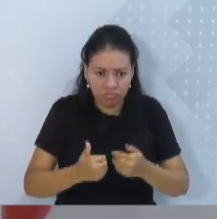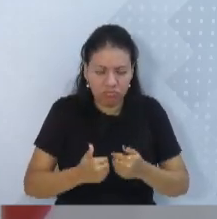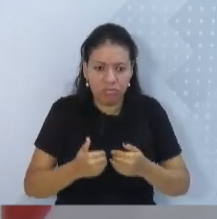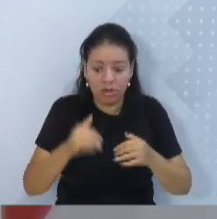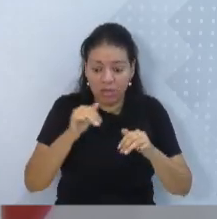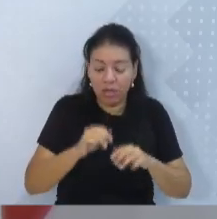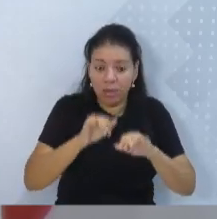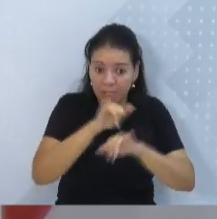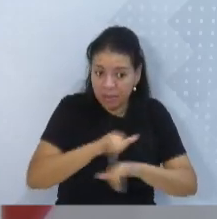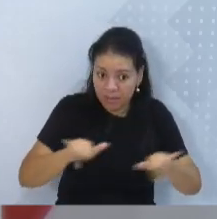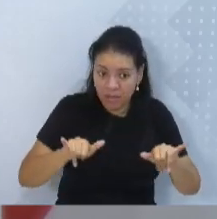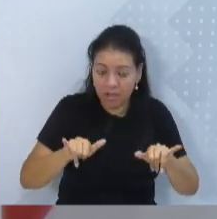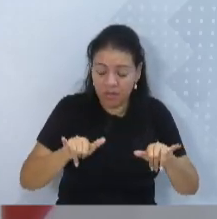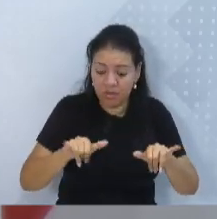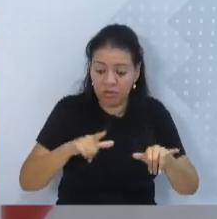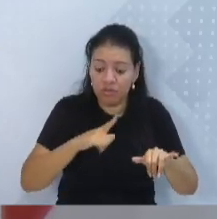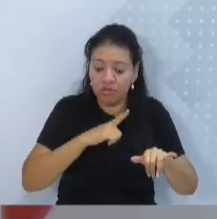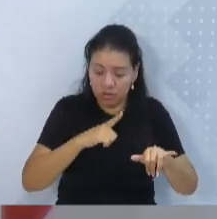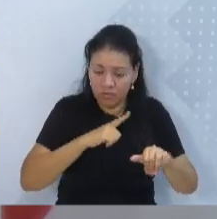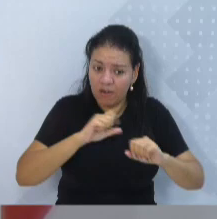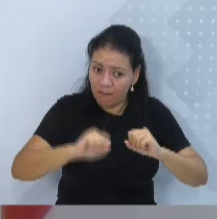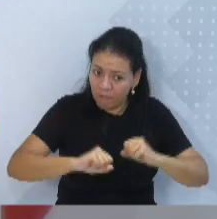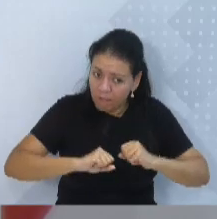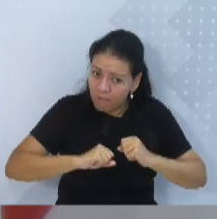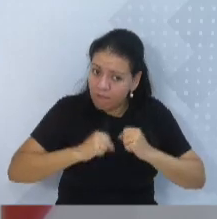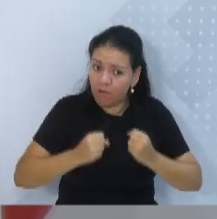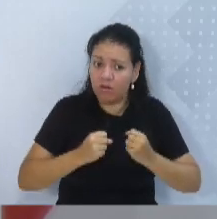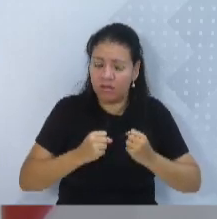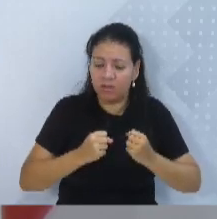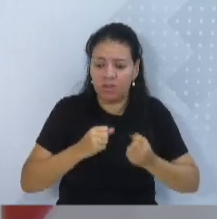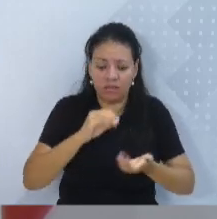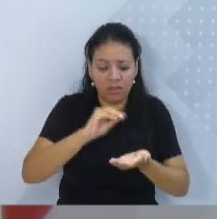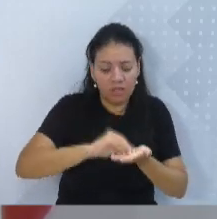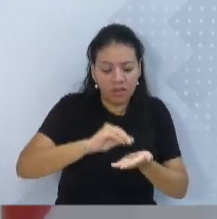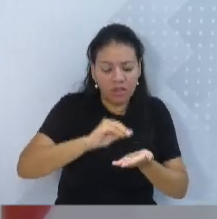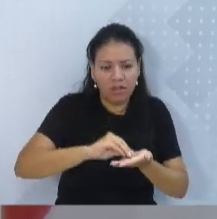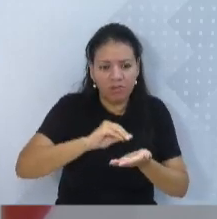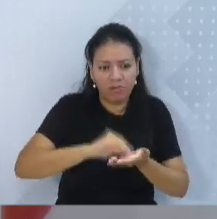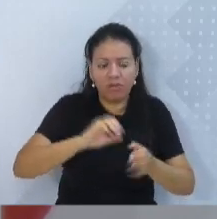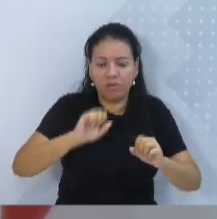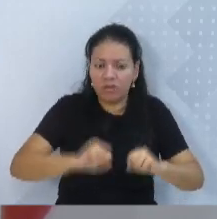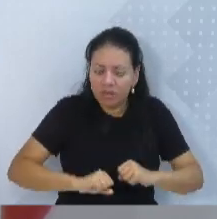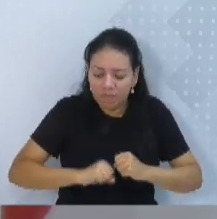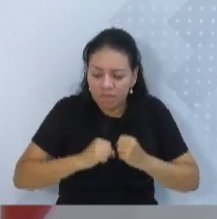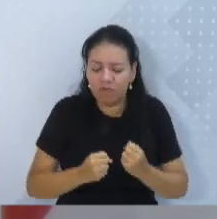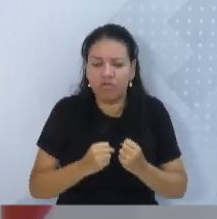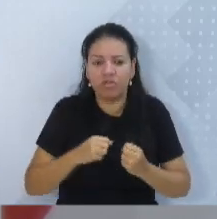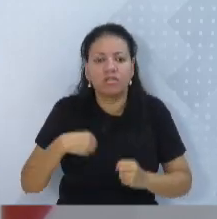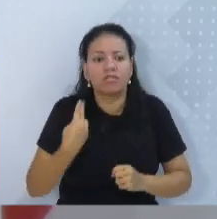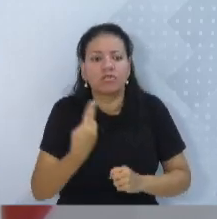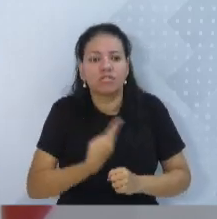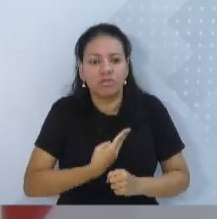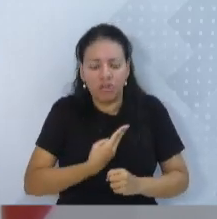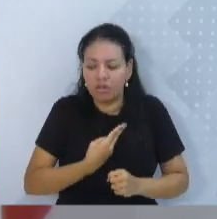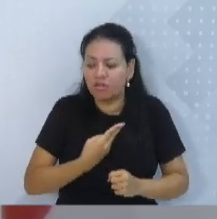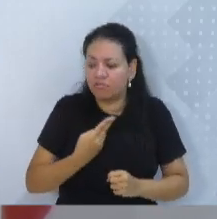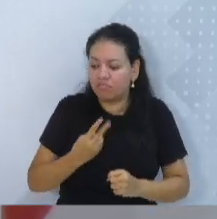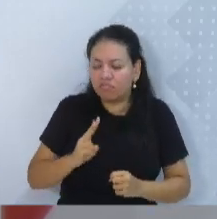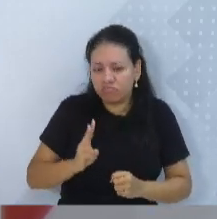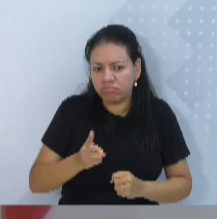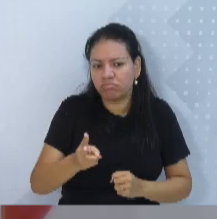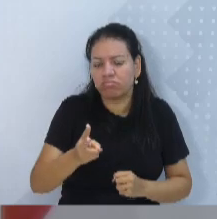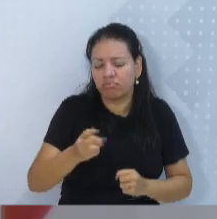enquanto houver força e mesmo na ausência dessa força nós estaremos lá lutando